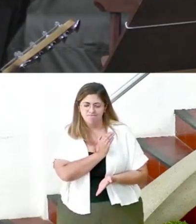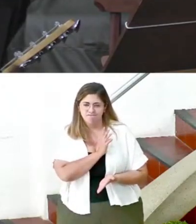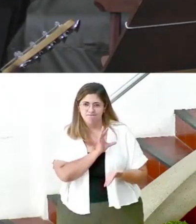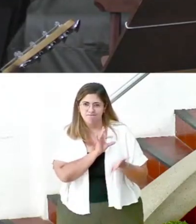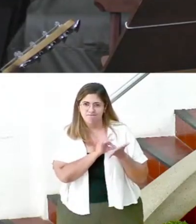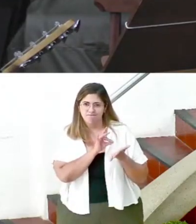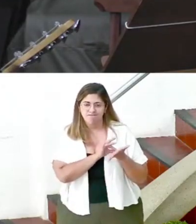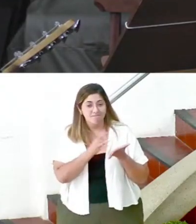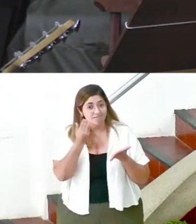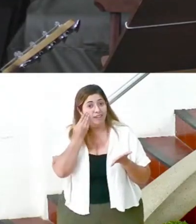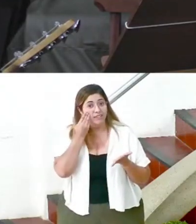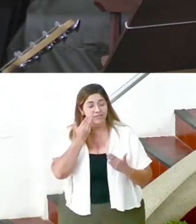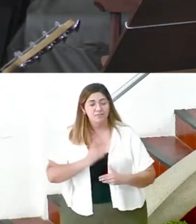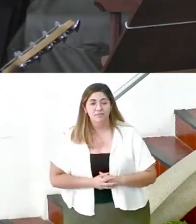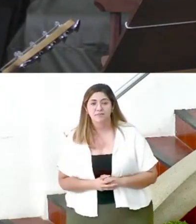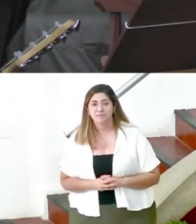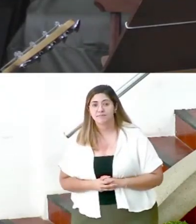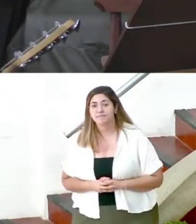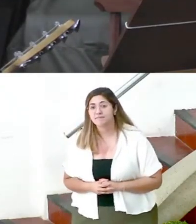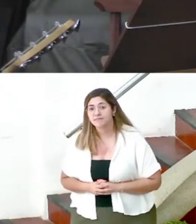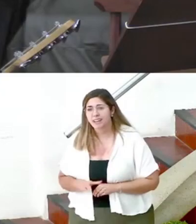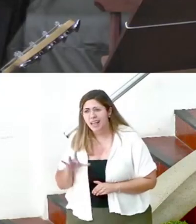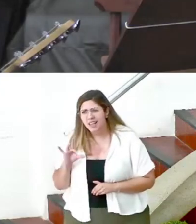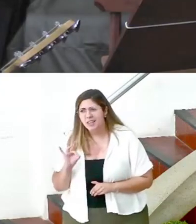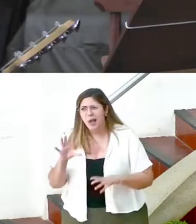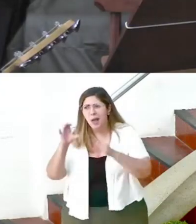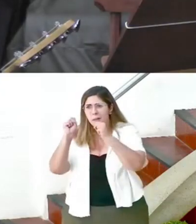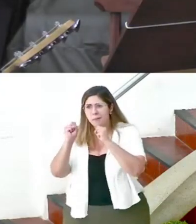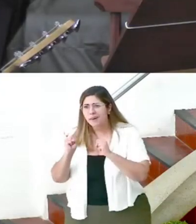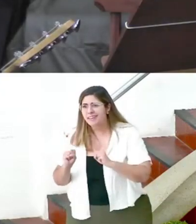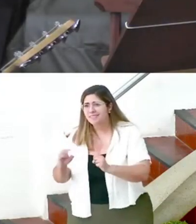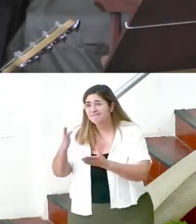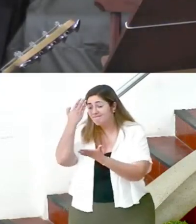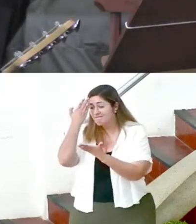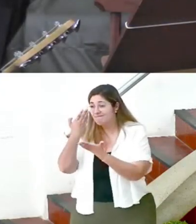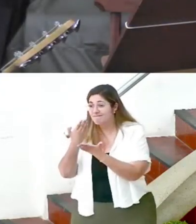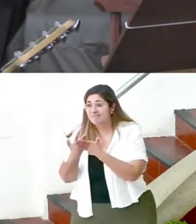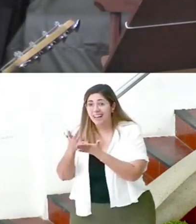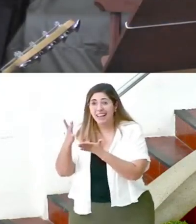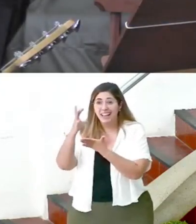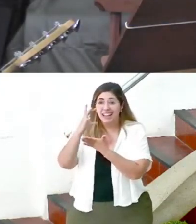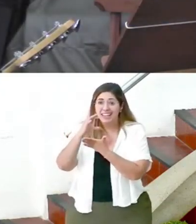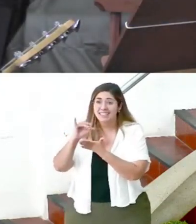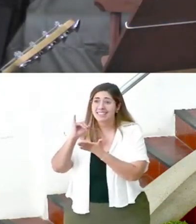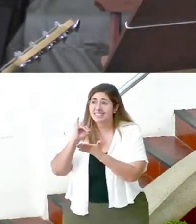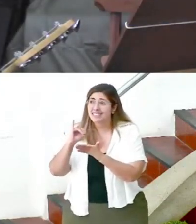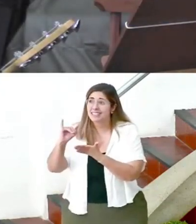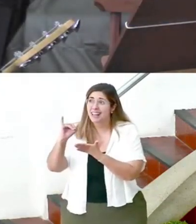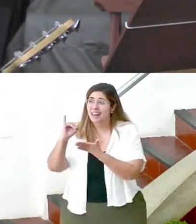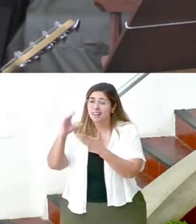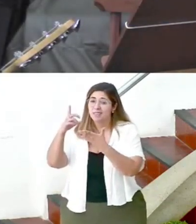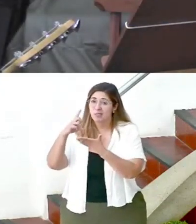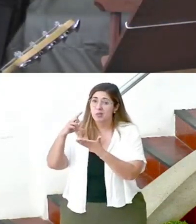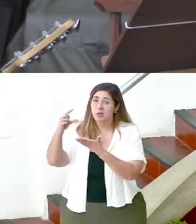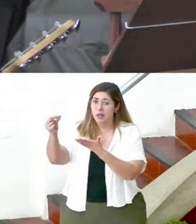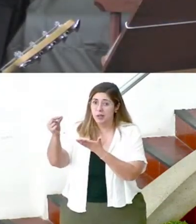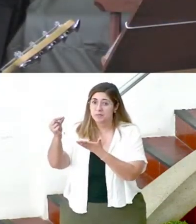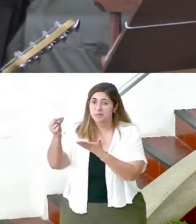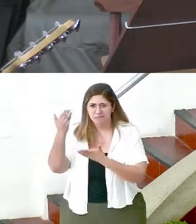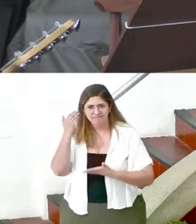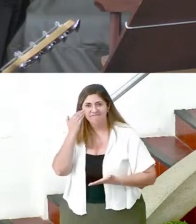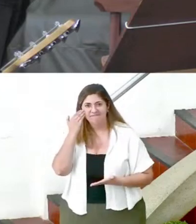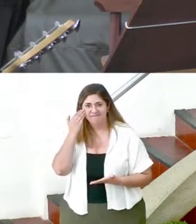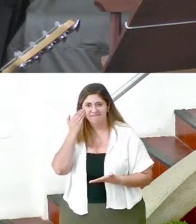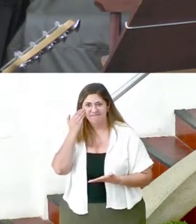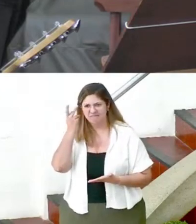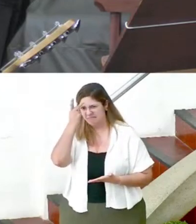E nós somos chamados a isso. Nós só podemos glorificar ao Senhor porque Ele nos dá esse privilégio. Ele não é